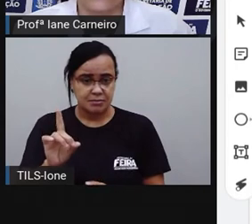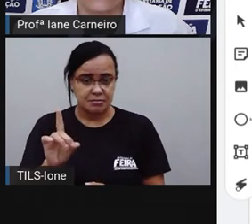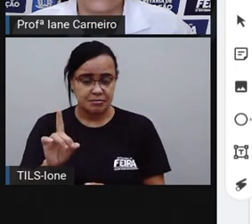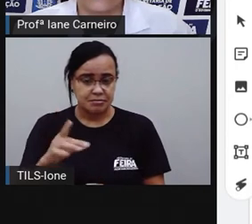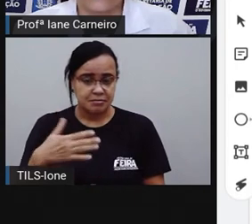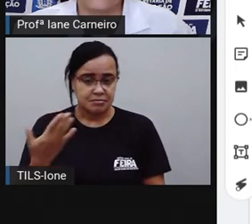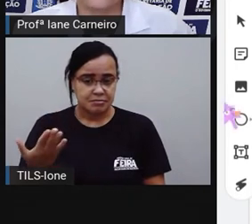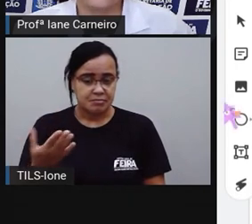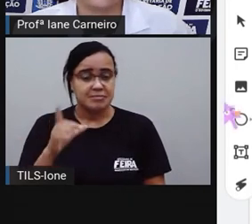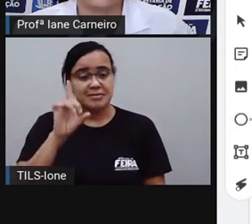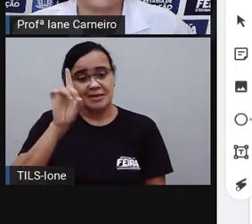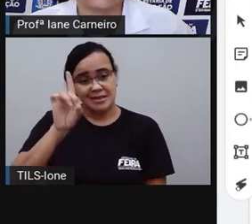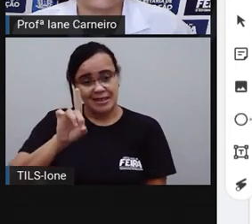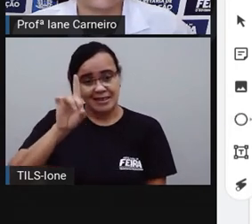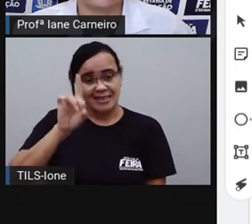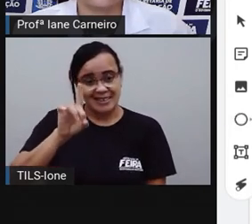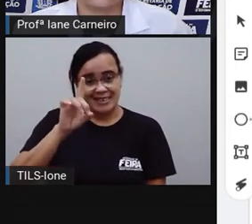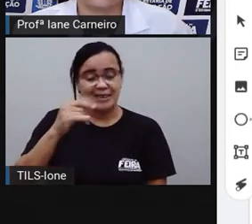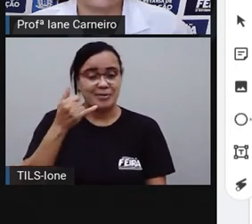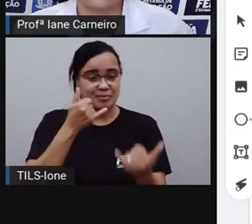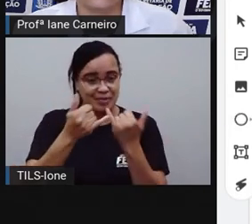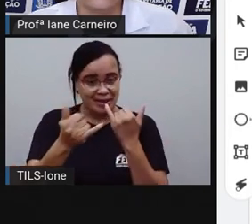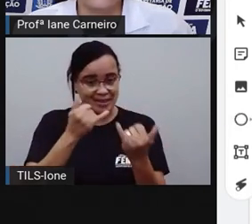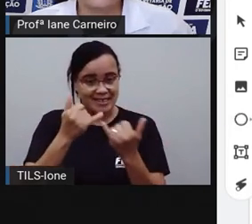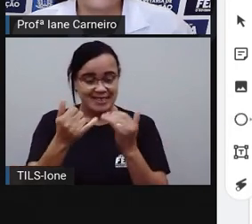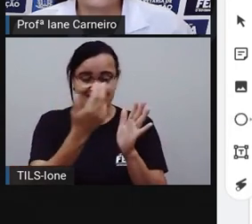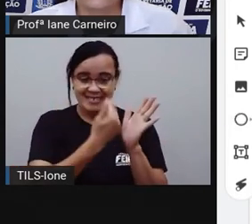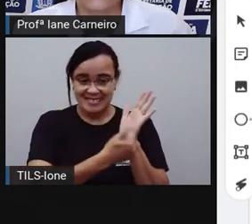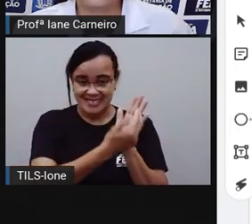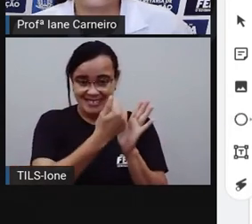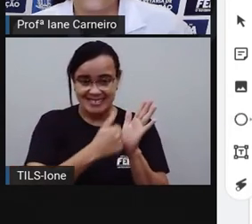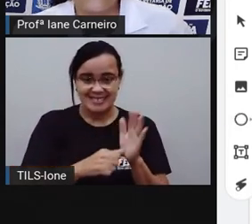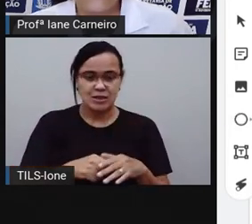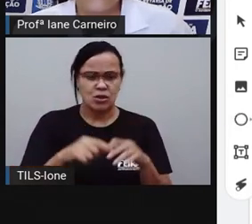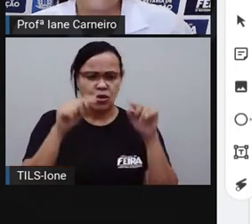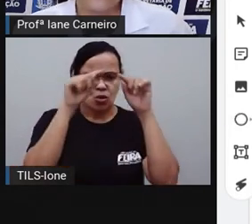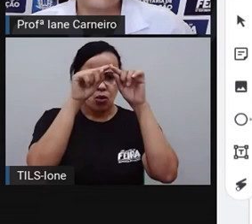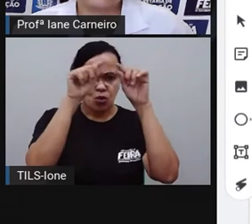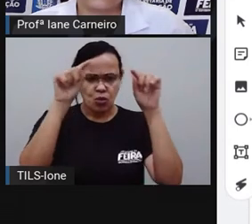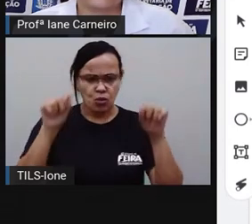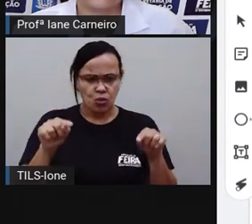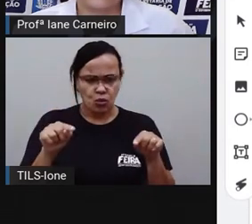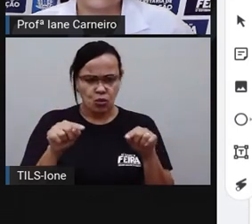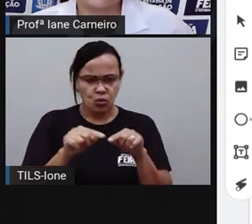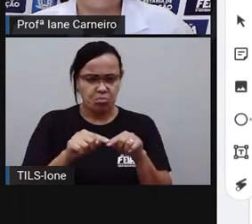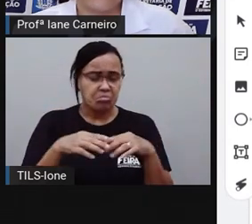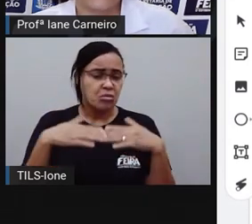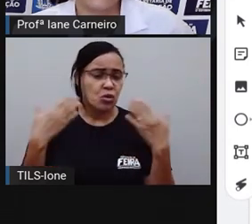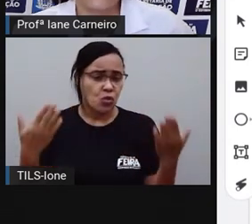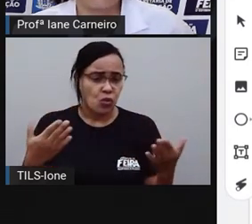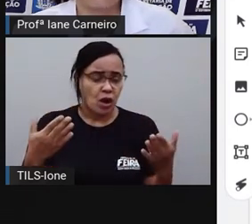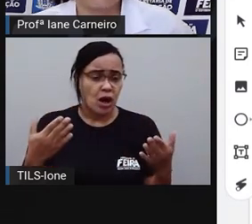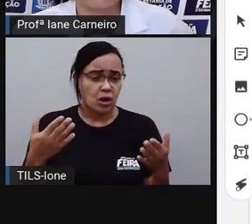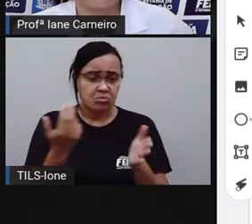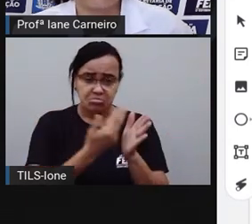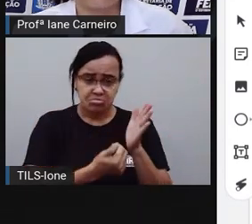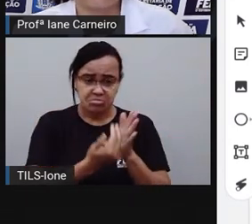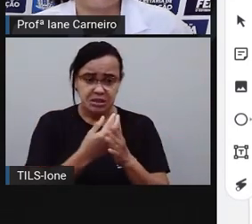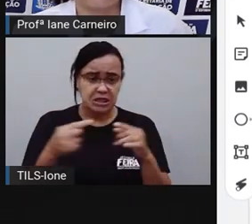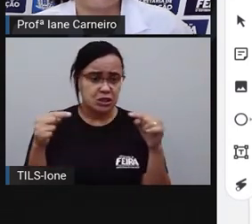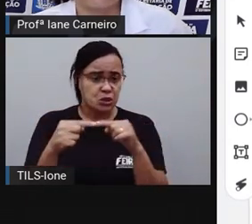O D, né? Ótimo. O quadrado, qual é o objeto com que ele se parece?